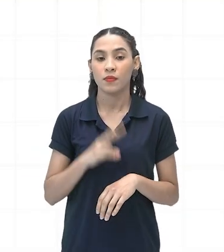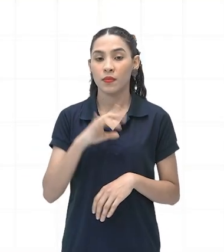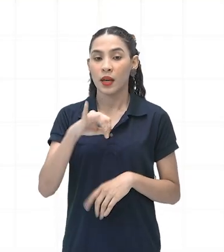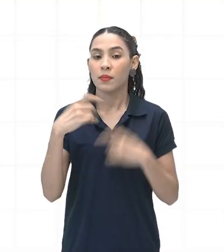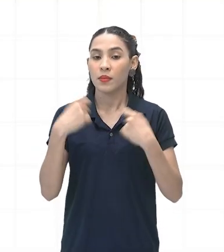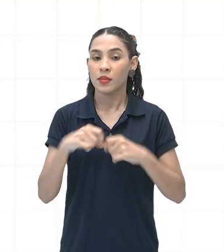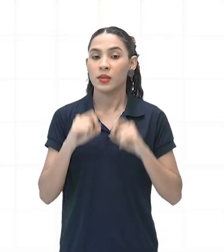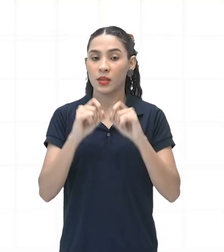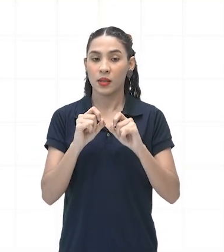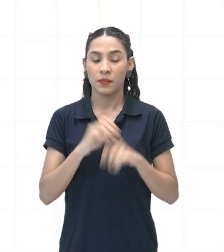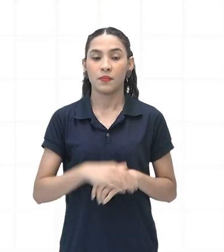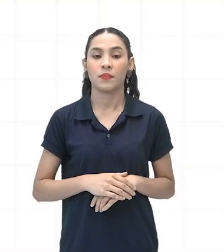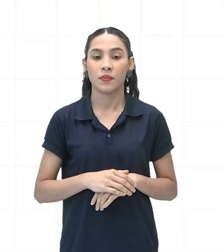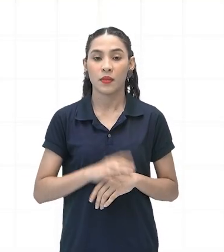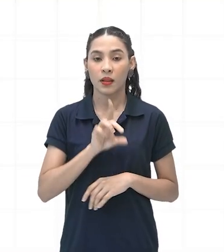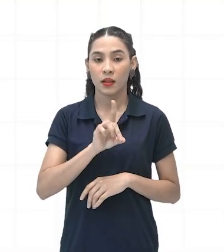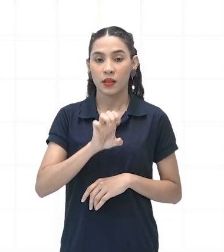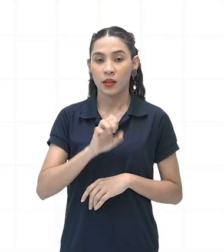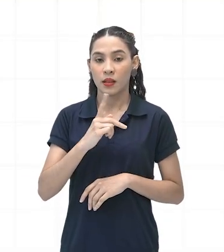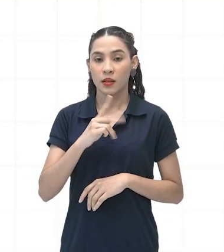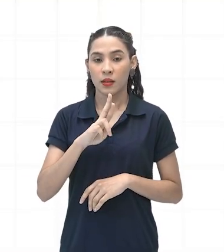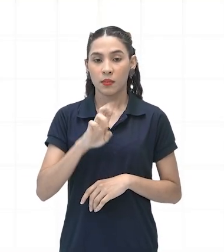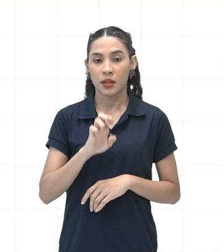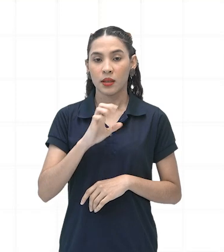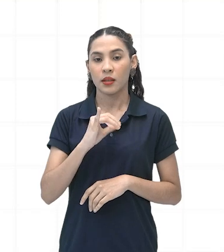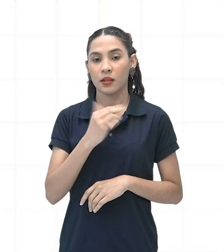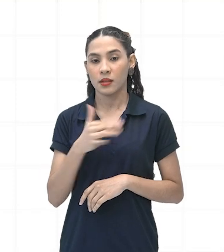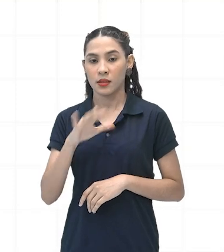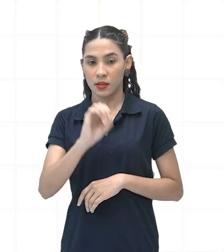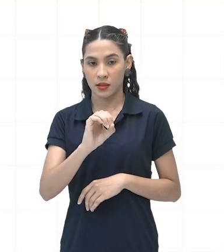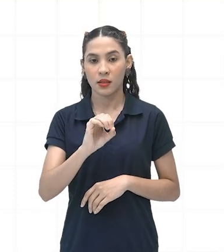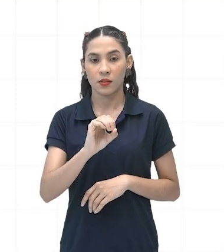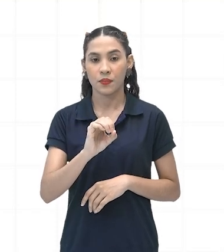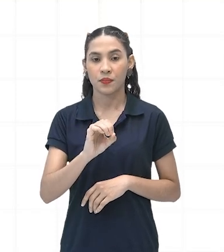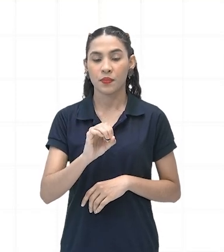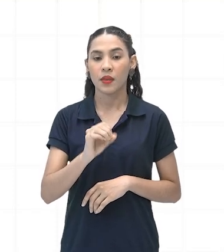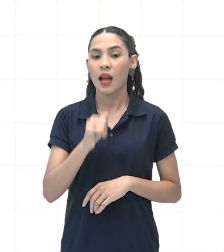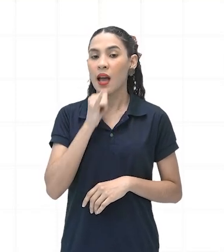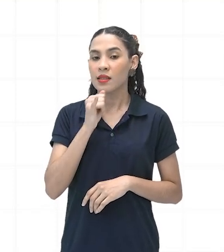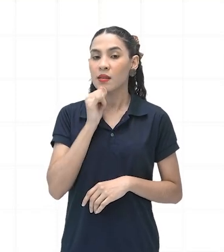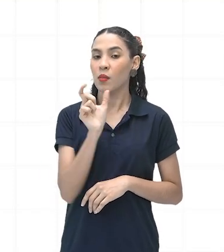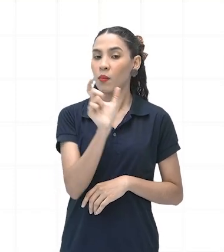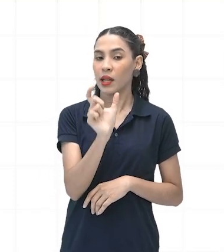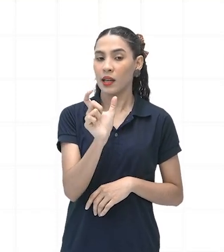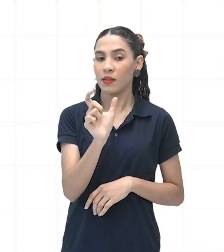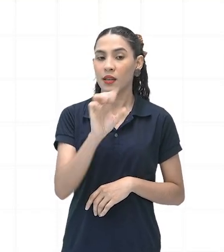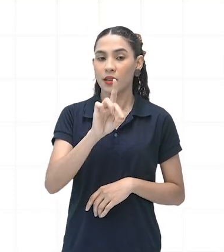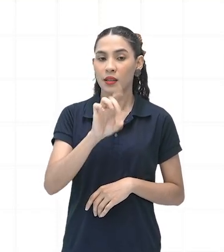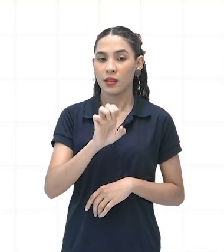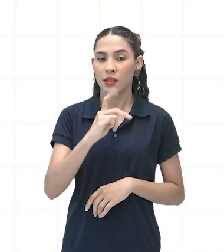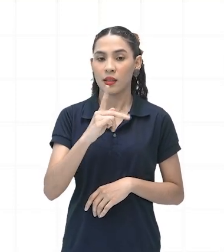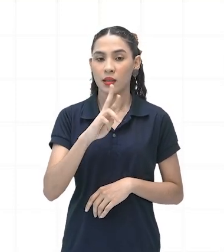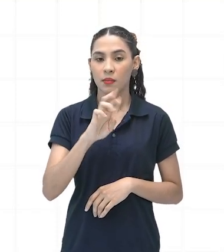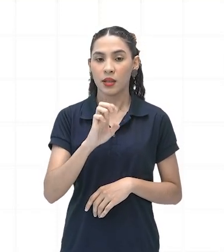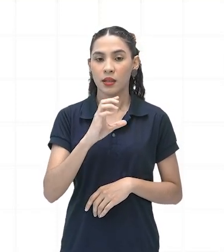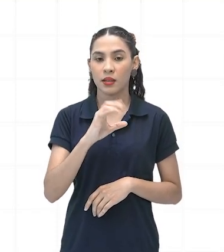vamos ter aqui uma depreciação, né? Quando a gente vê essa